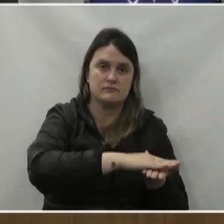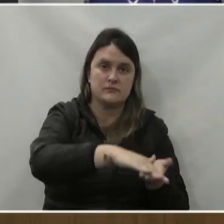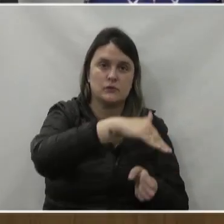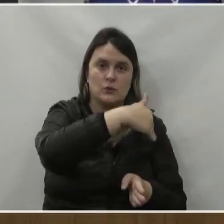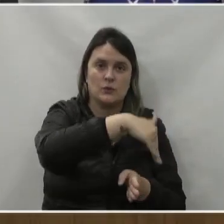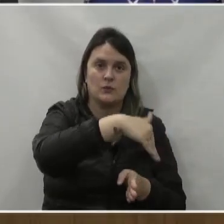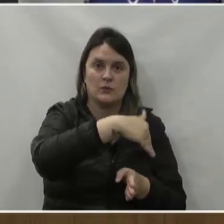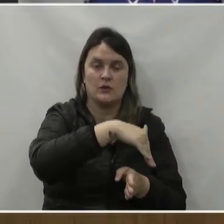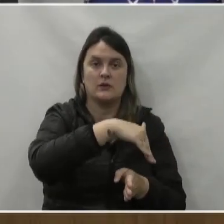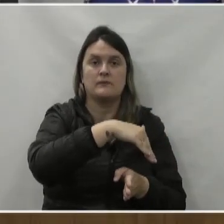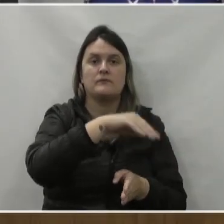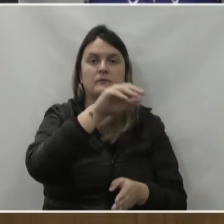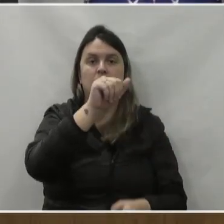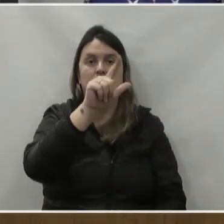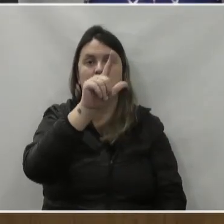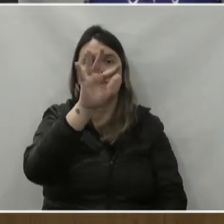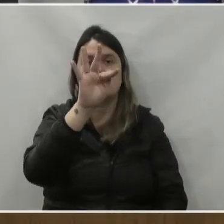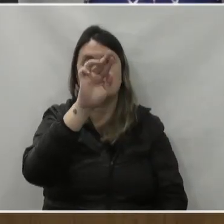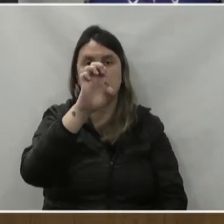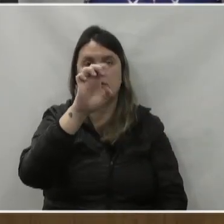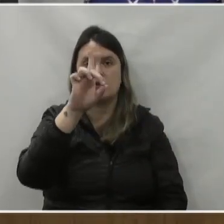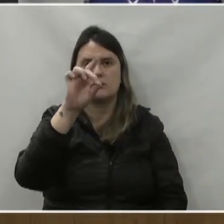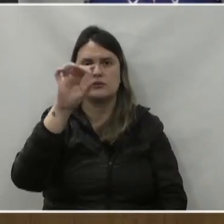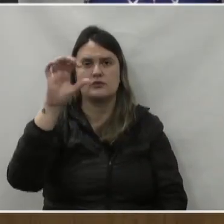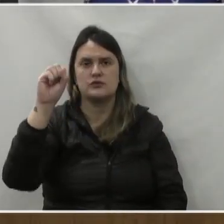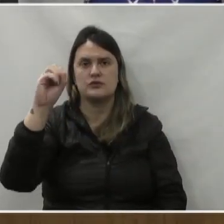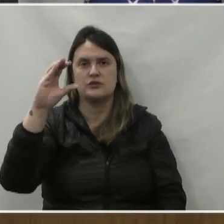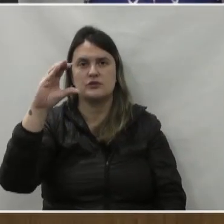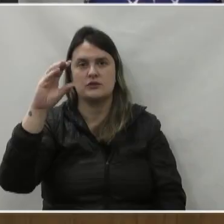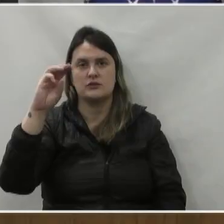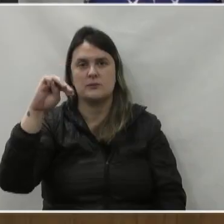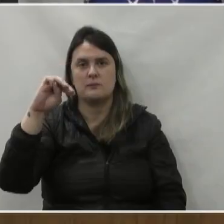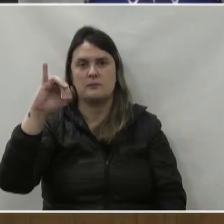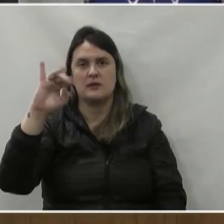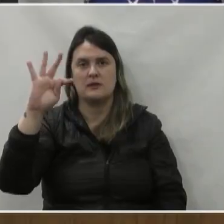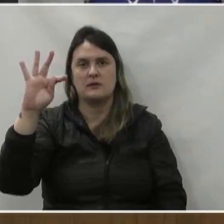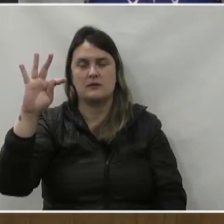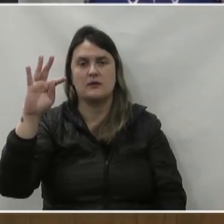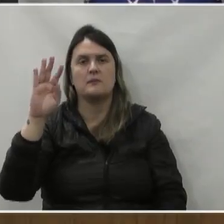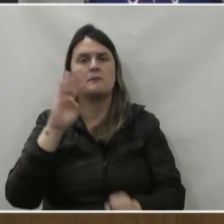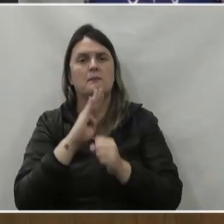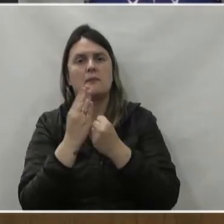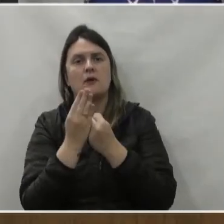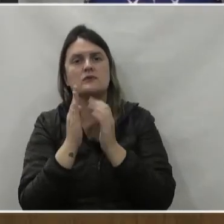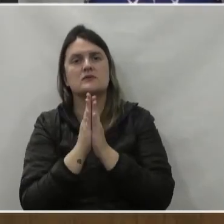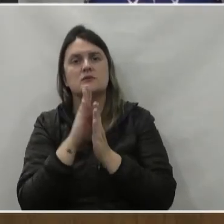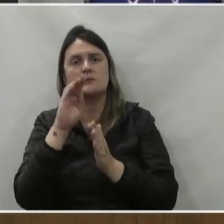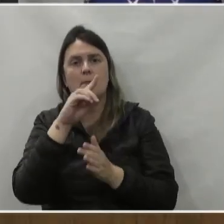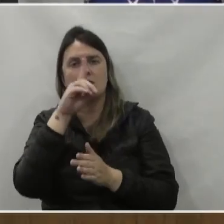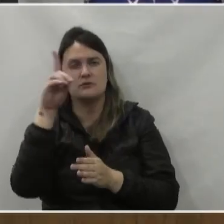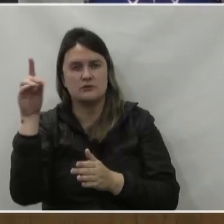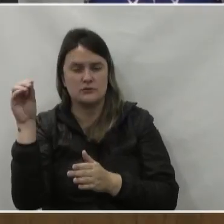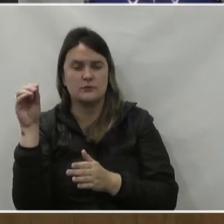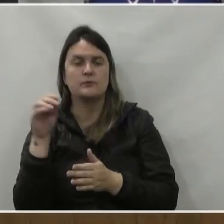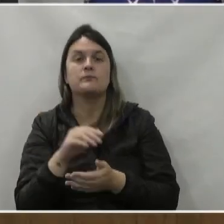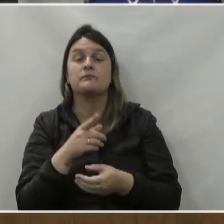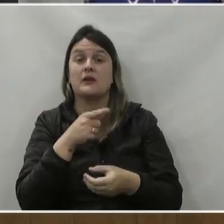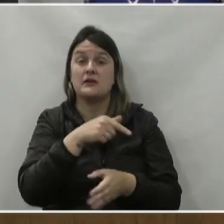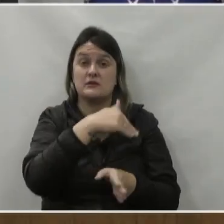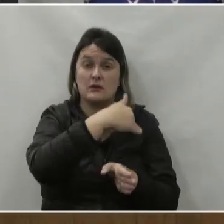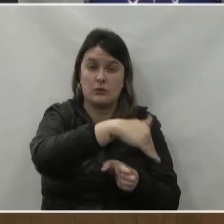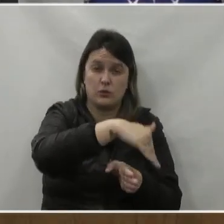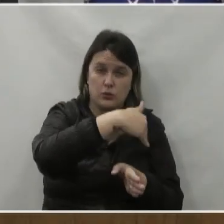rua Alfredo Stahlschmidt, localizada no bairro São Sebastião, em União da Vitória. Justificativa. A rua